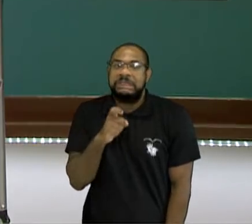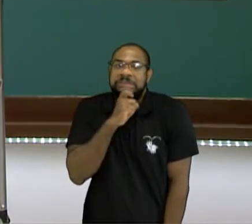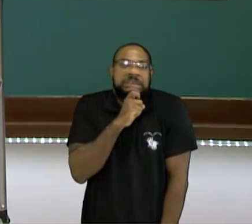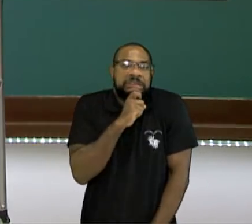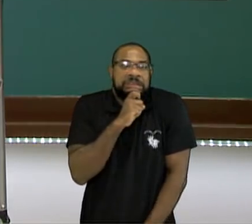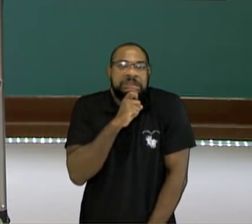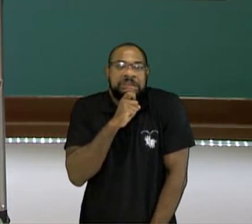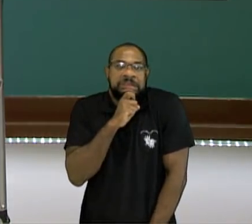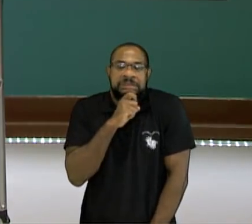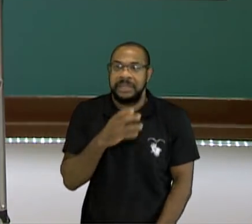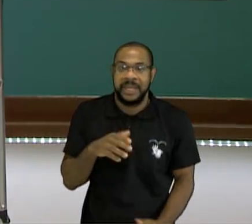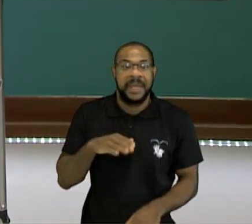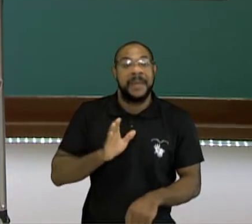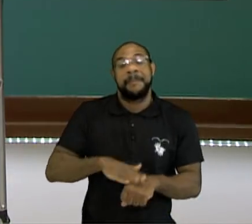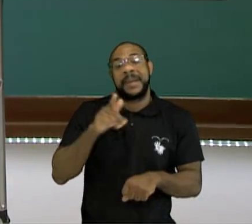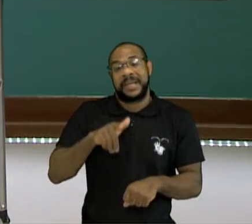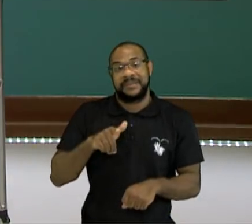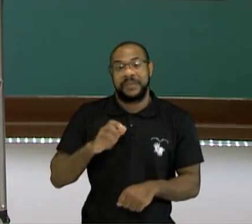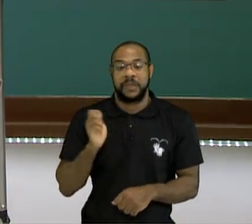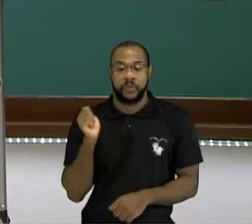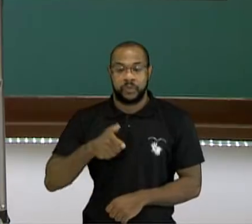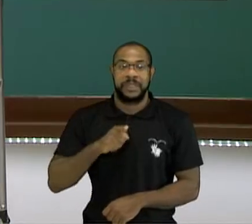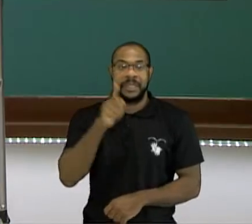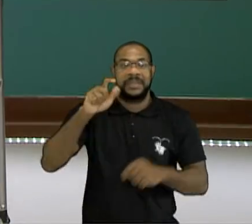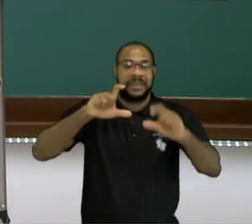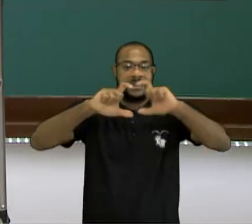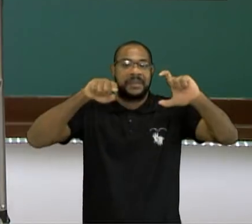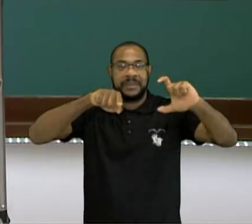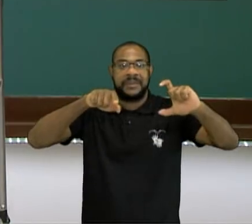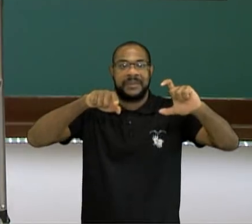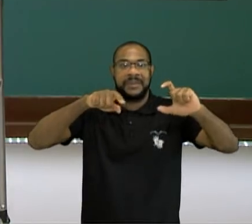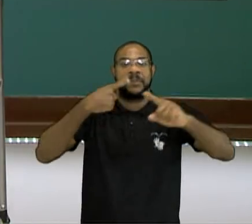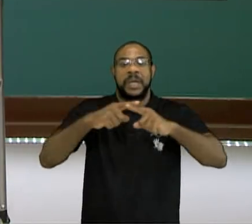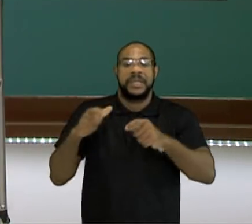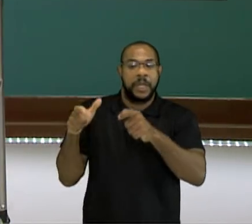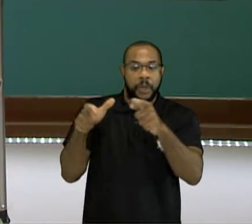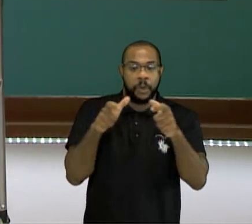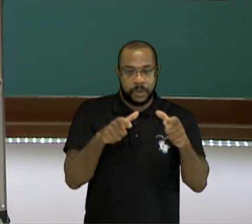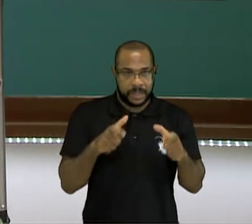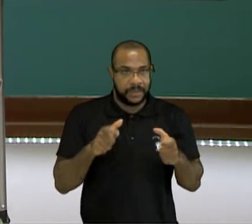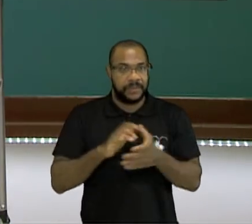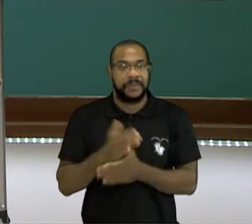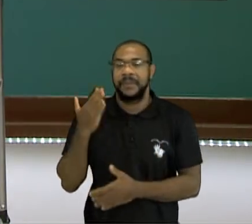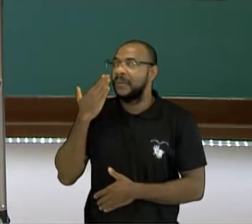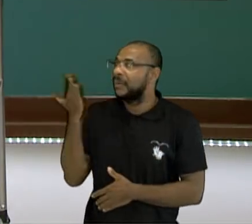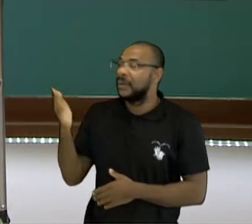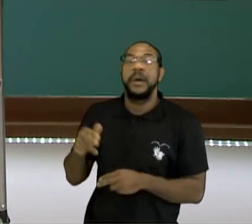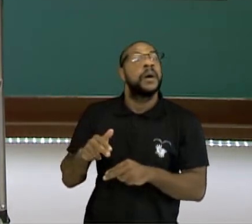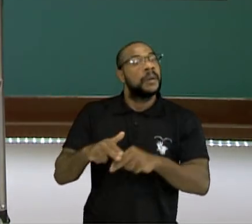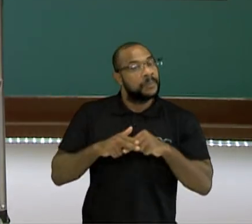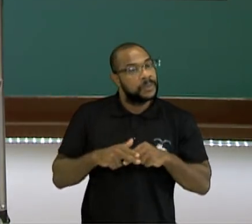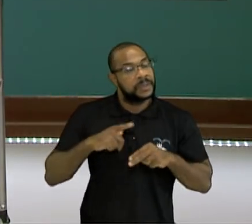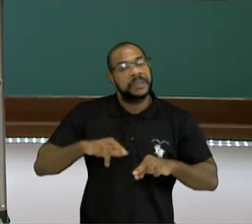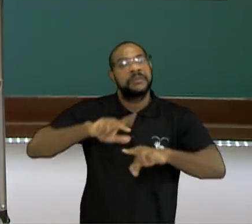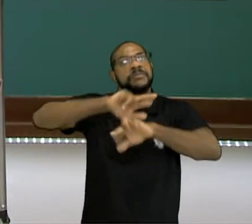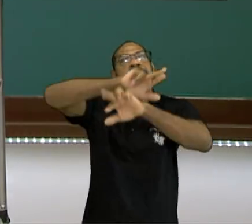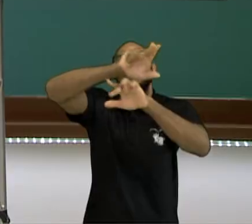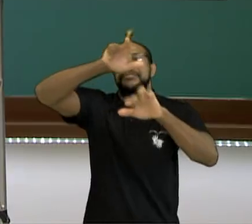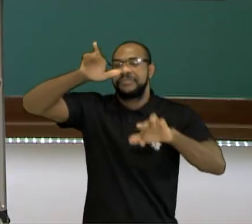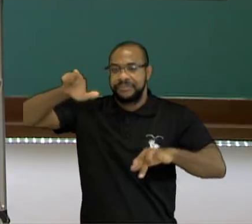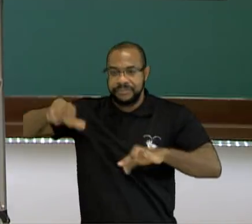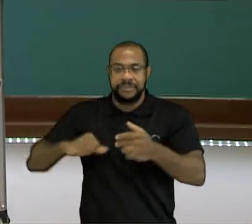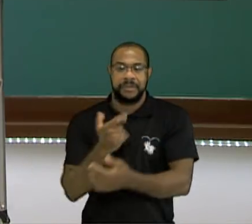baixas do que em outras partes do Brasil, pela localização geográfica. E por isso que nós vamos ter ali a diversidade